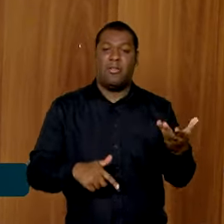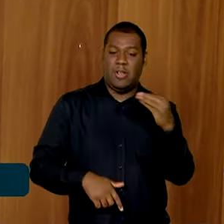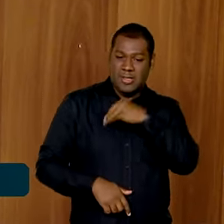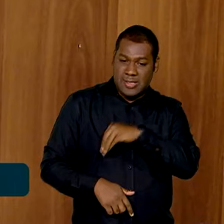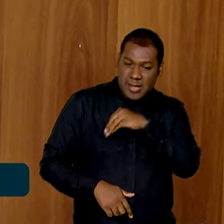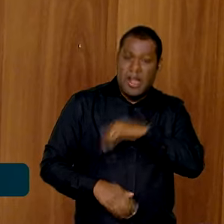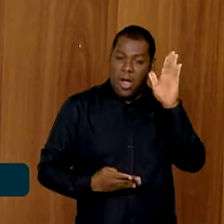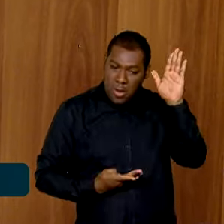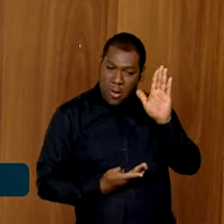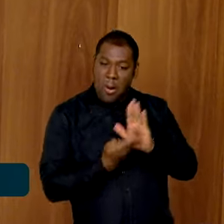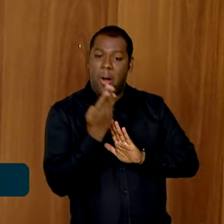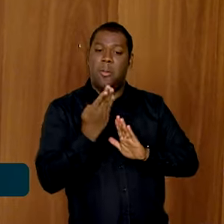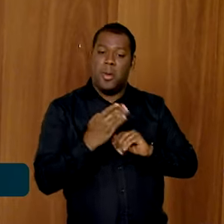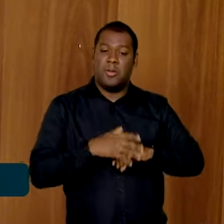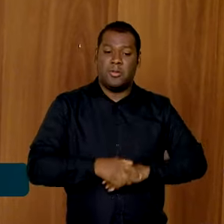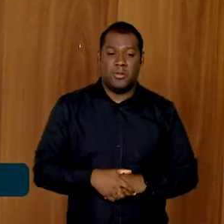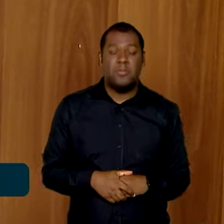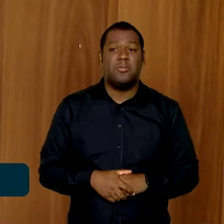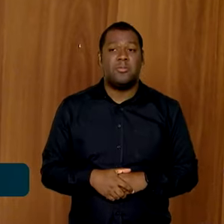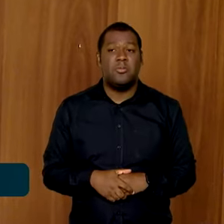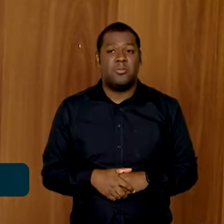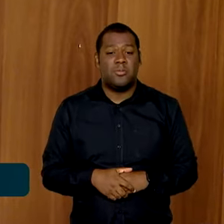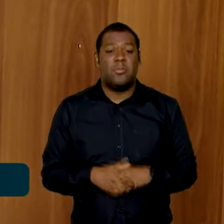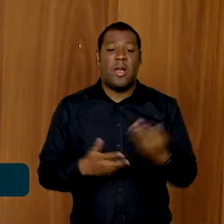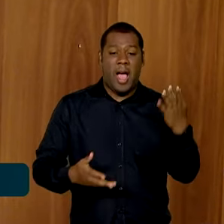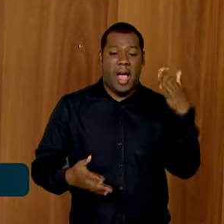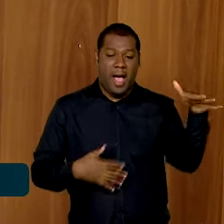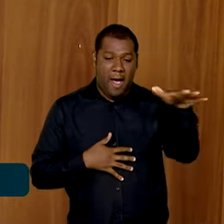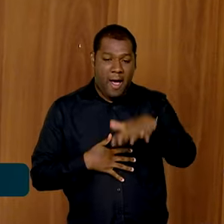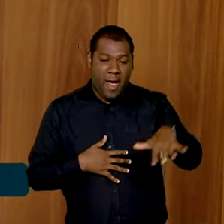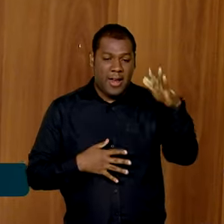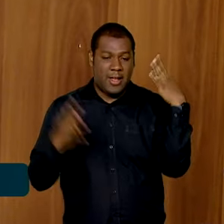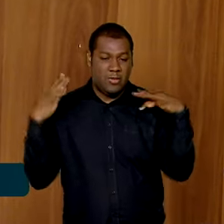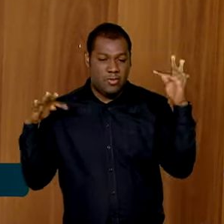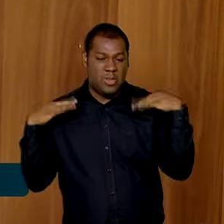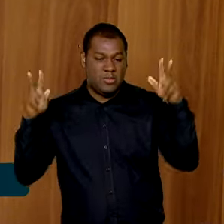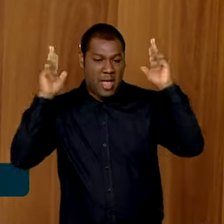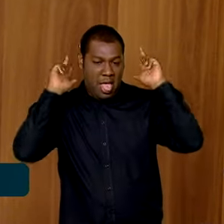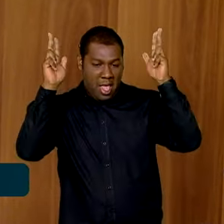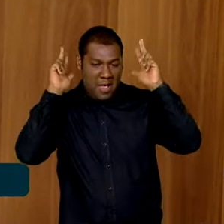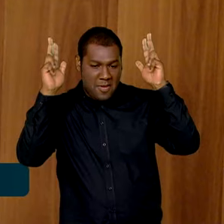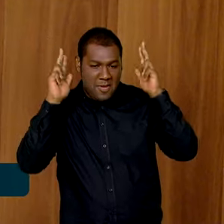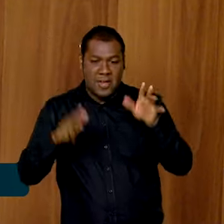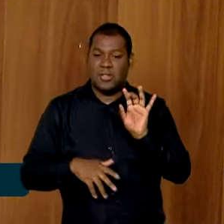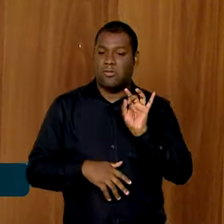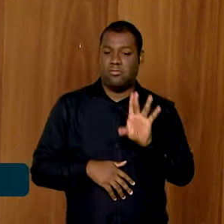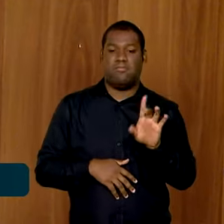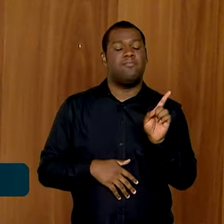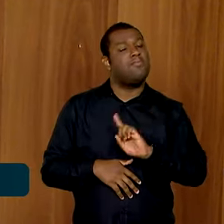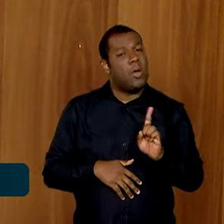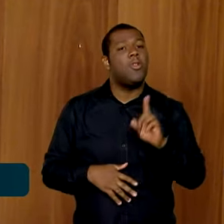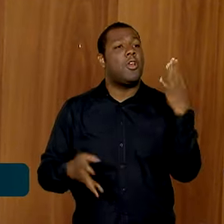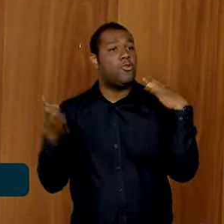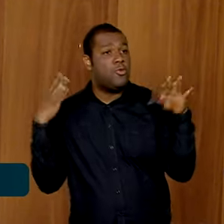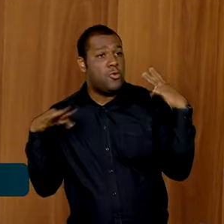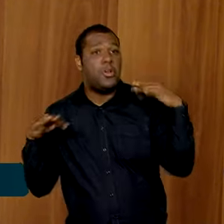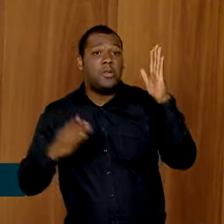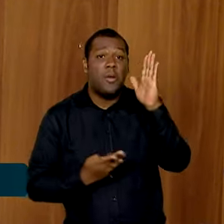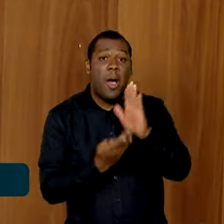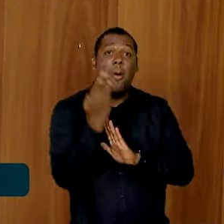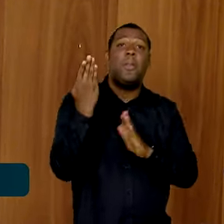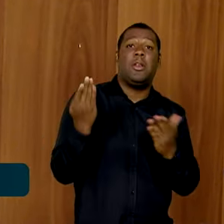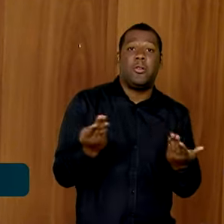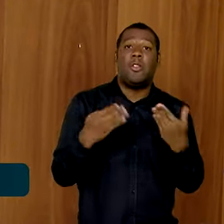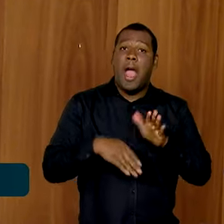que chega na mão e na vida das pessoas, né? O turismo não é só lazer. Quando eu falo que o turismo cresceu, eu estou falando que isso foi bom para o motorista